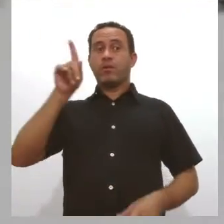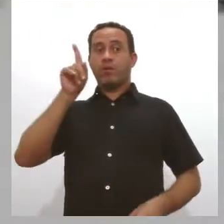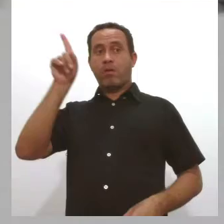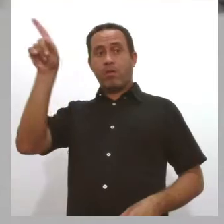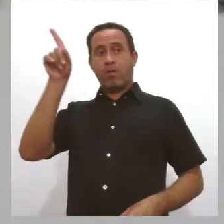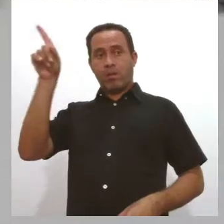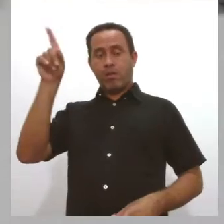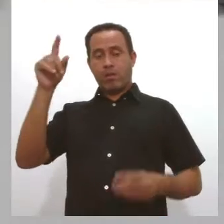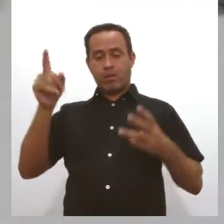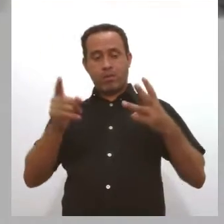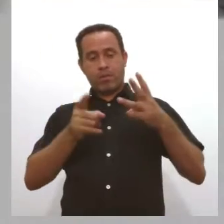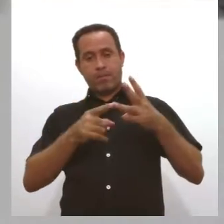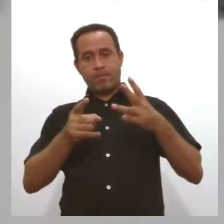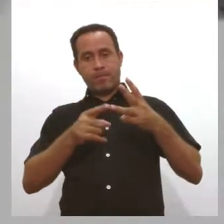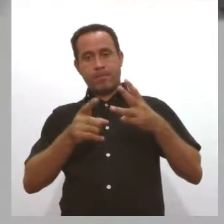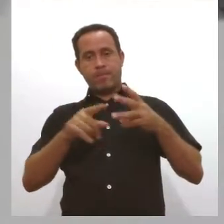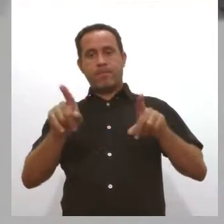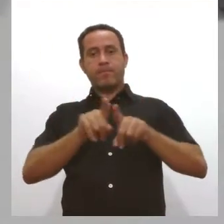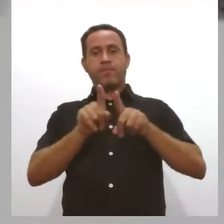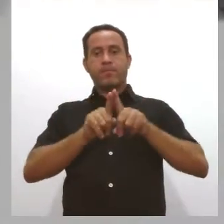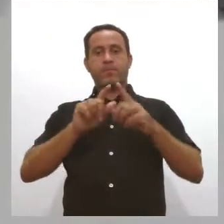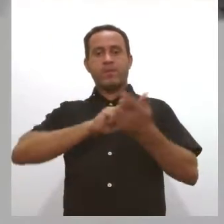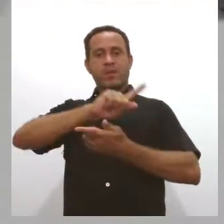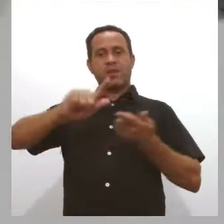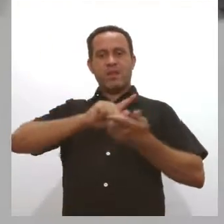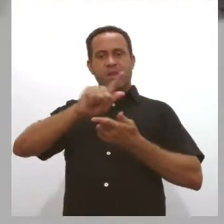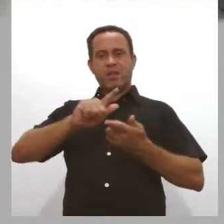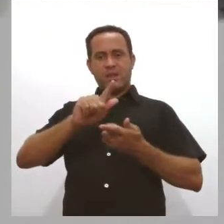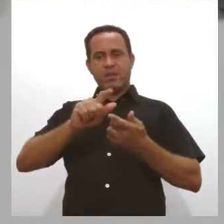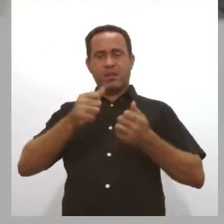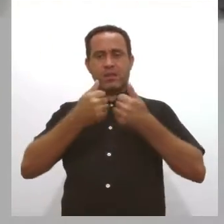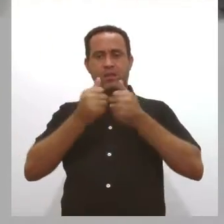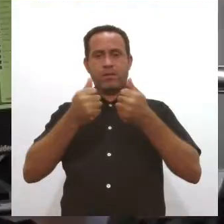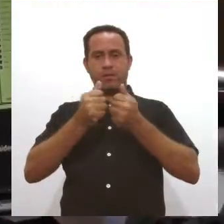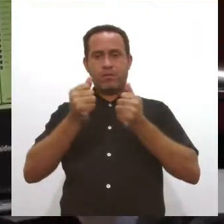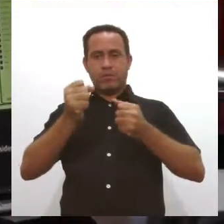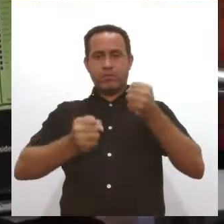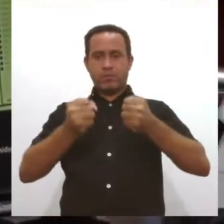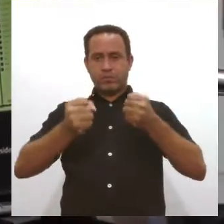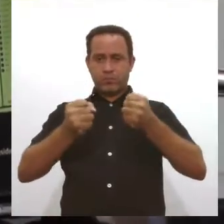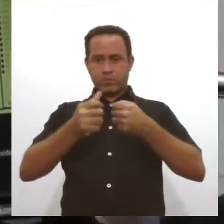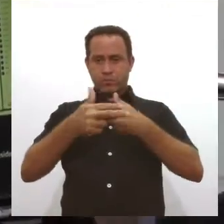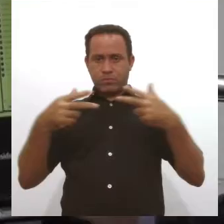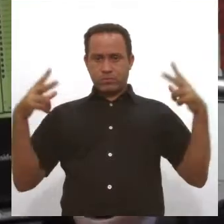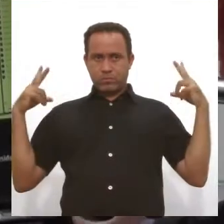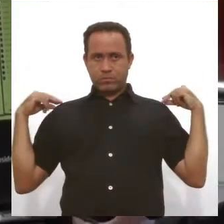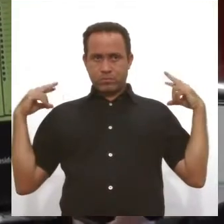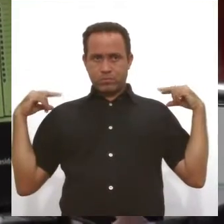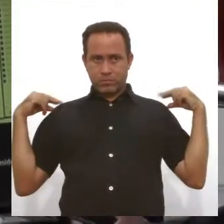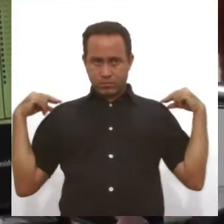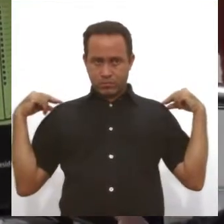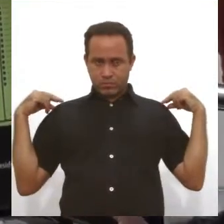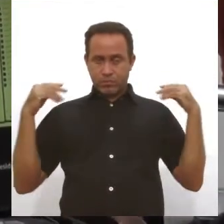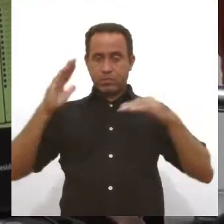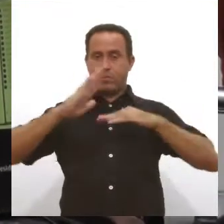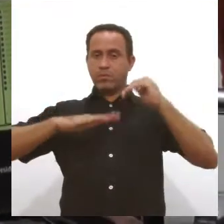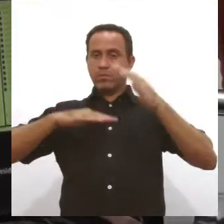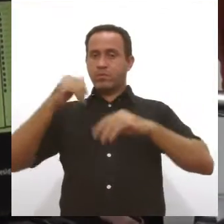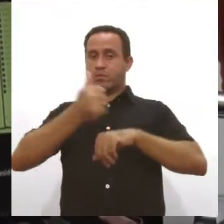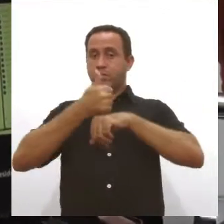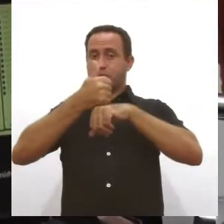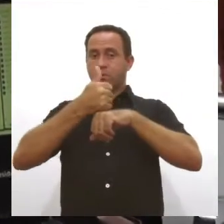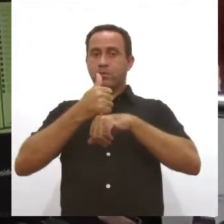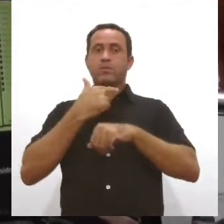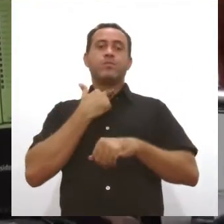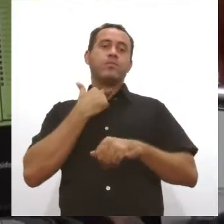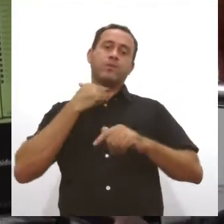tema abordado pelo deputado foi a greve dos motoristas de transporte público. Para Adailton Martins, os motoristas não deveriam